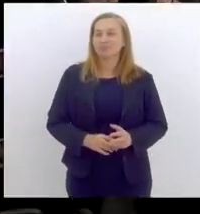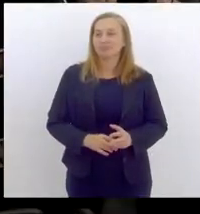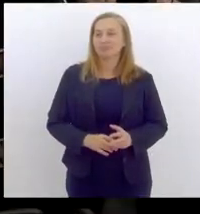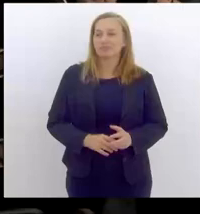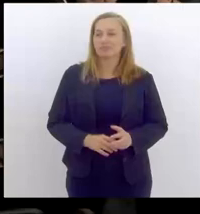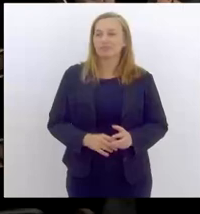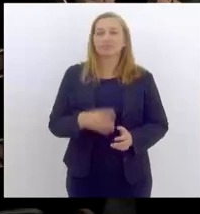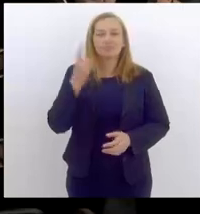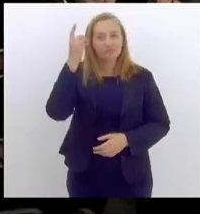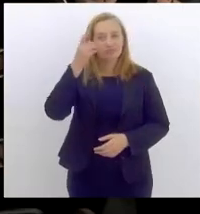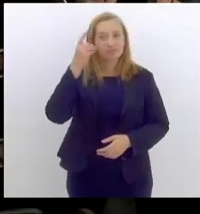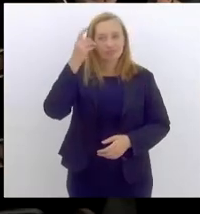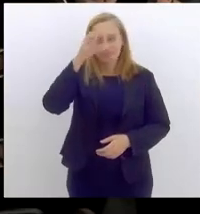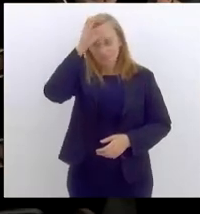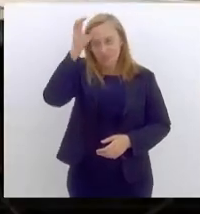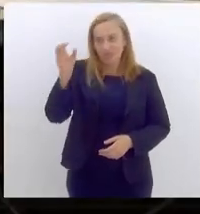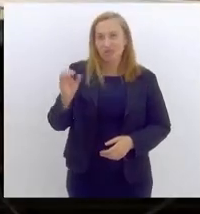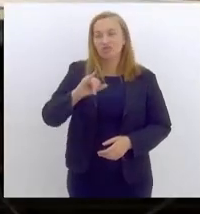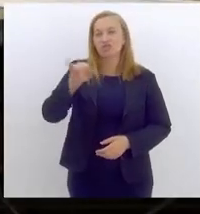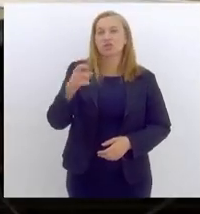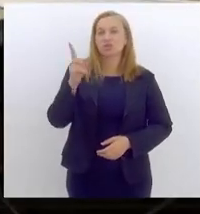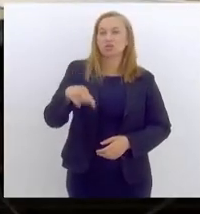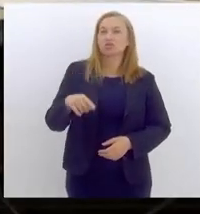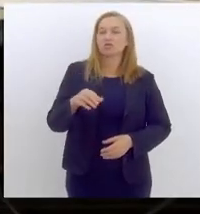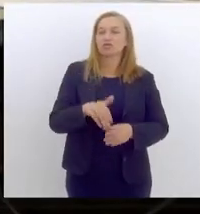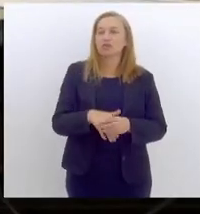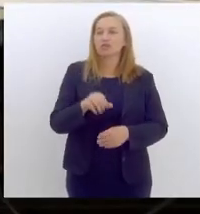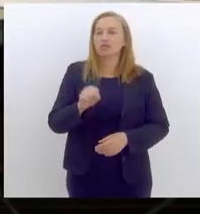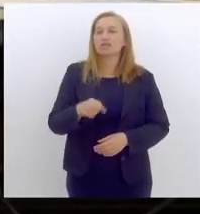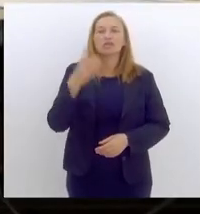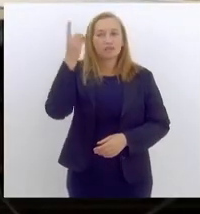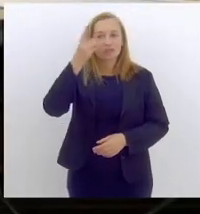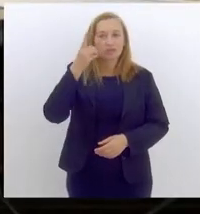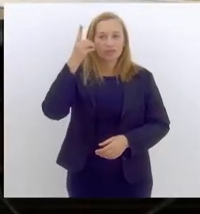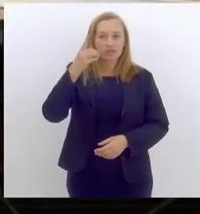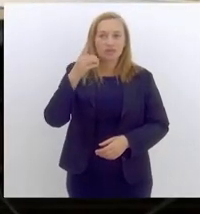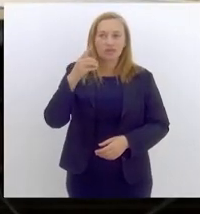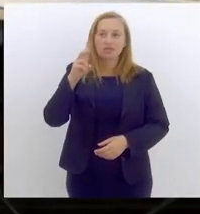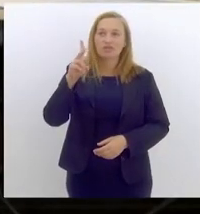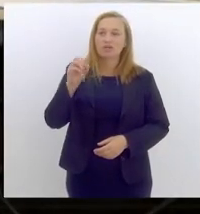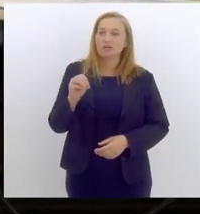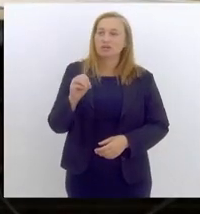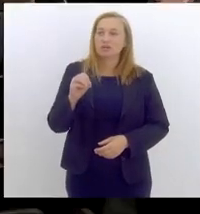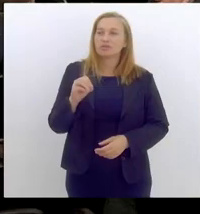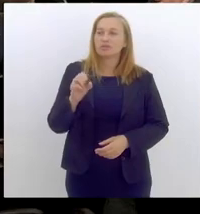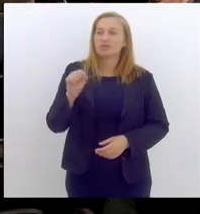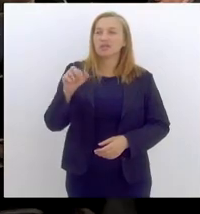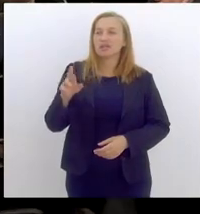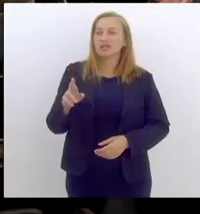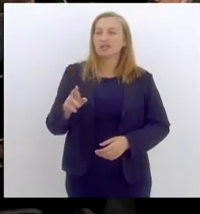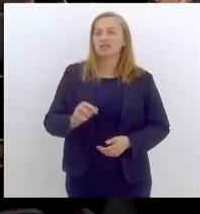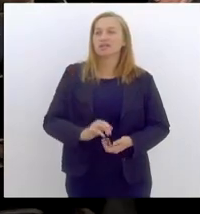Deputada tia Ju vota sim. Deputado Valdo Ceasa.